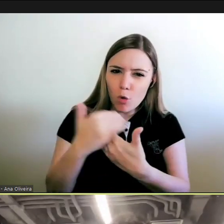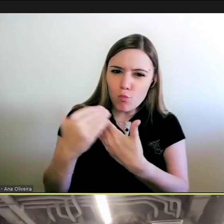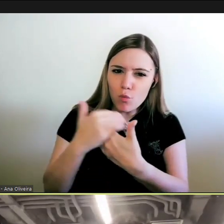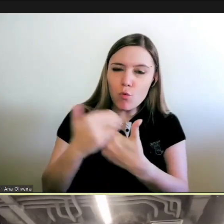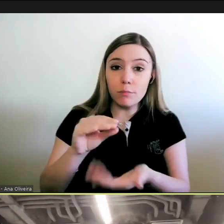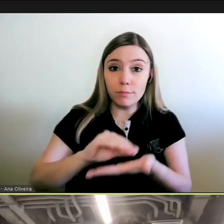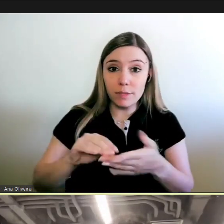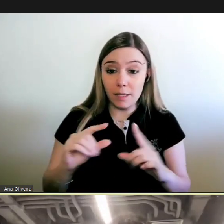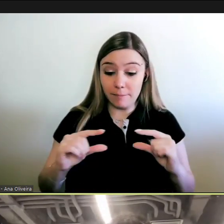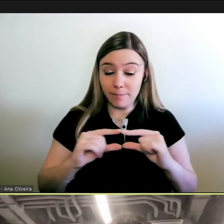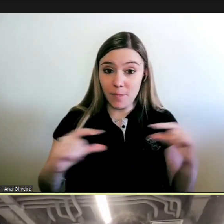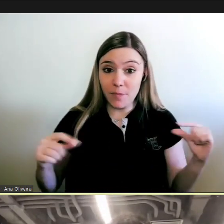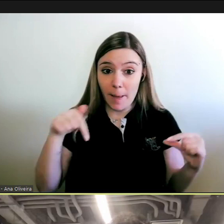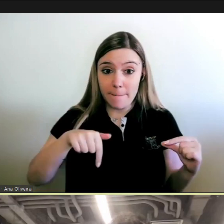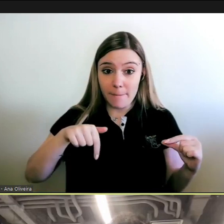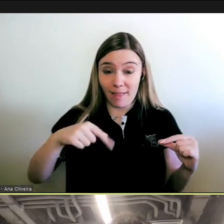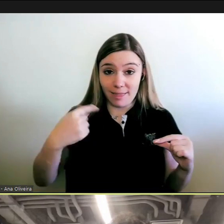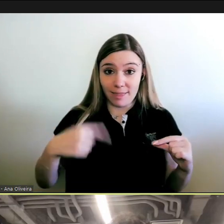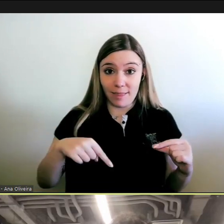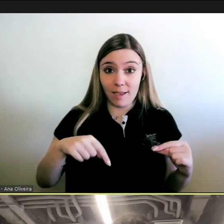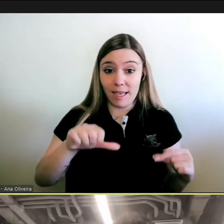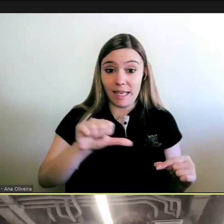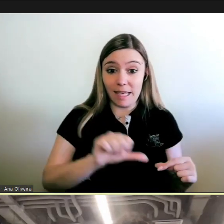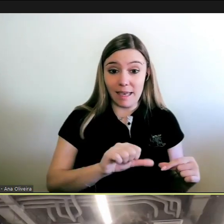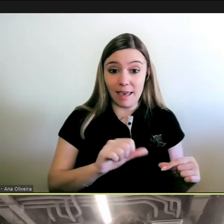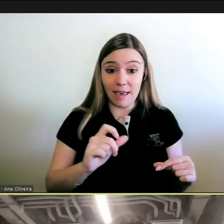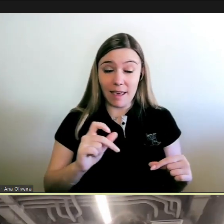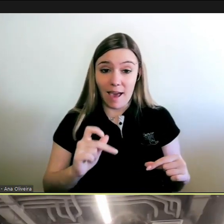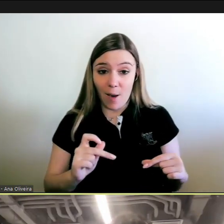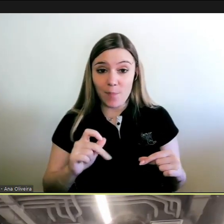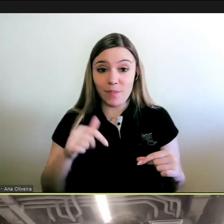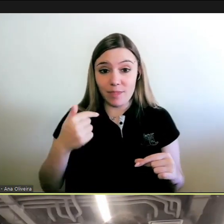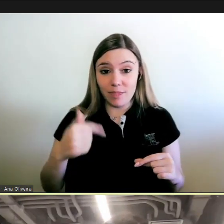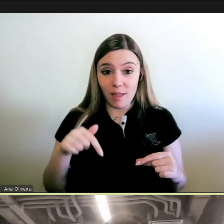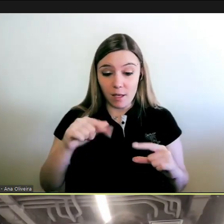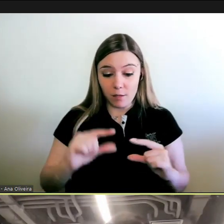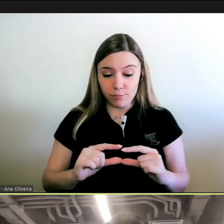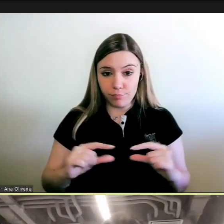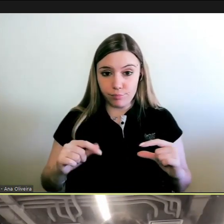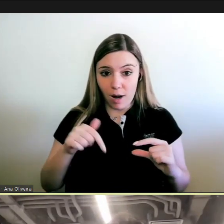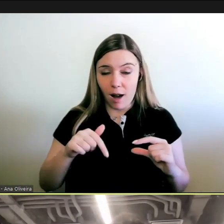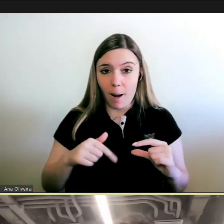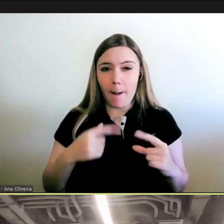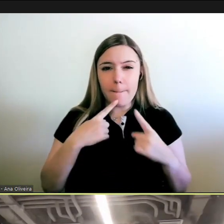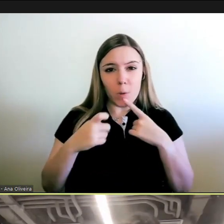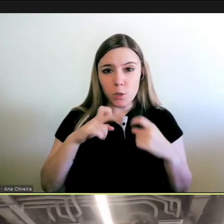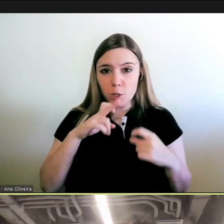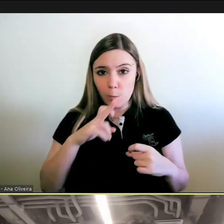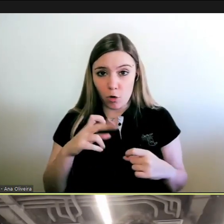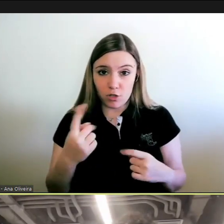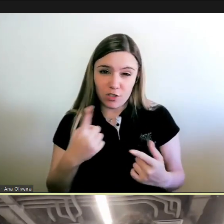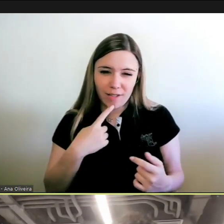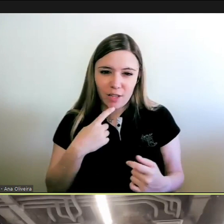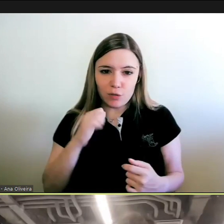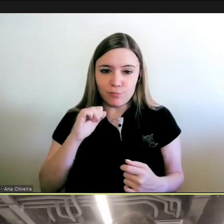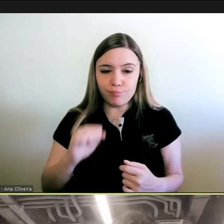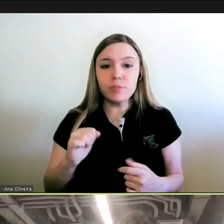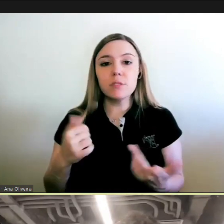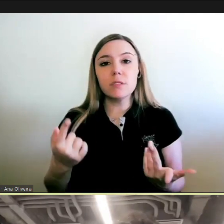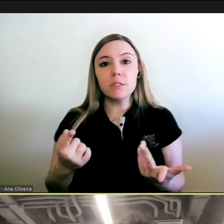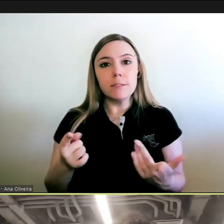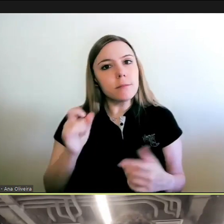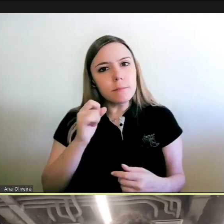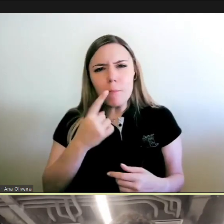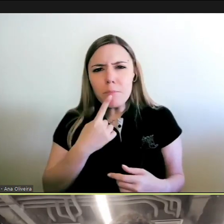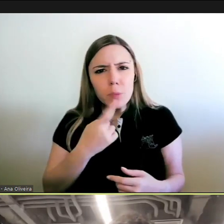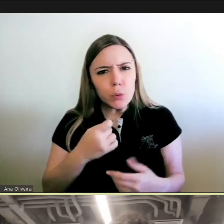aí um botãozinho em baixo que diz Q&A, ou seja, Questions and Answers, e nós acabaremos por colocar